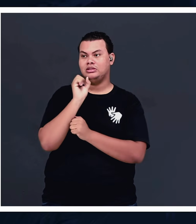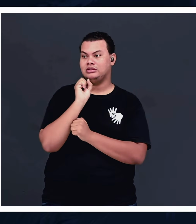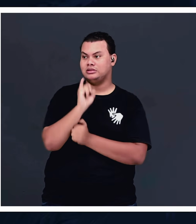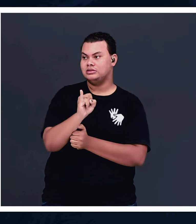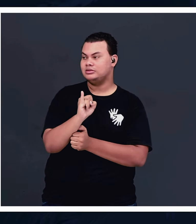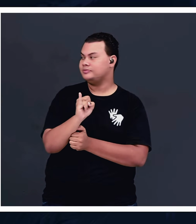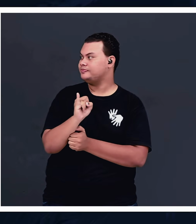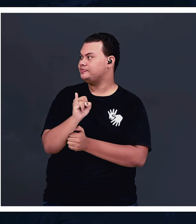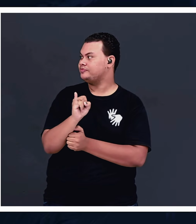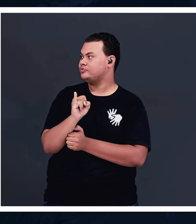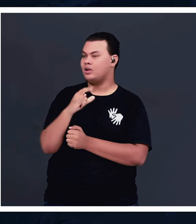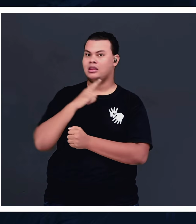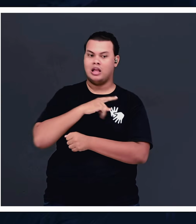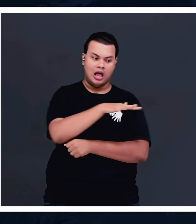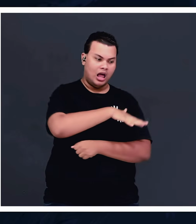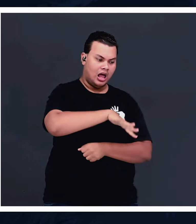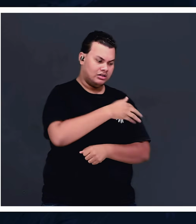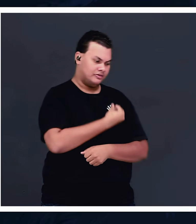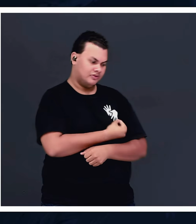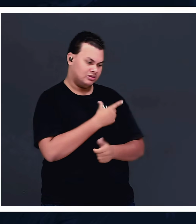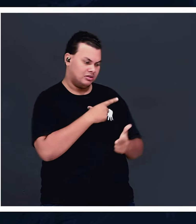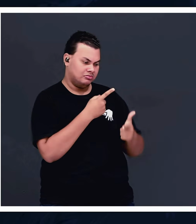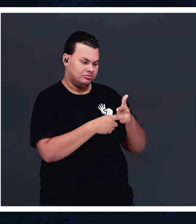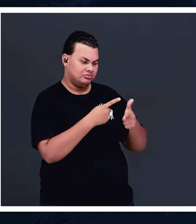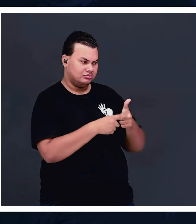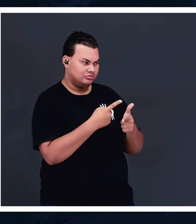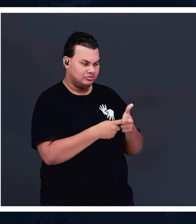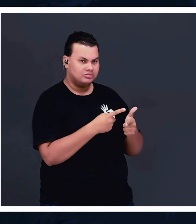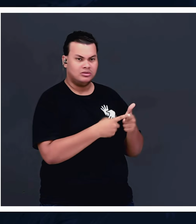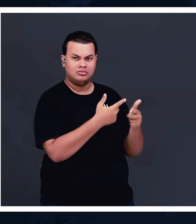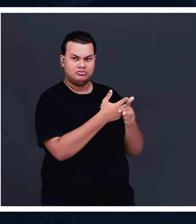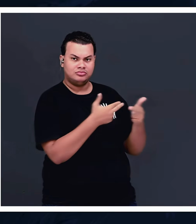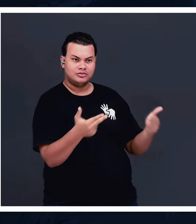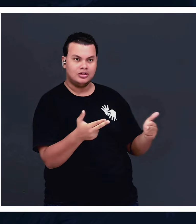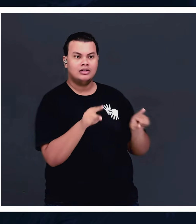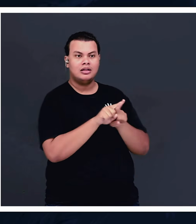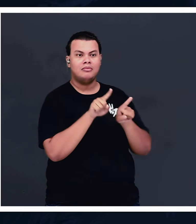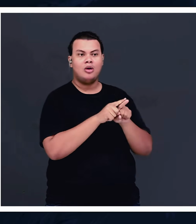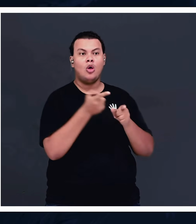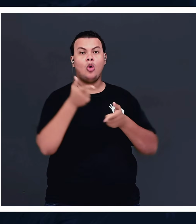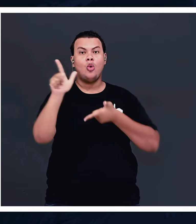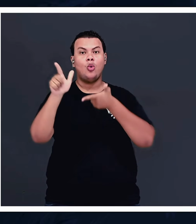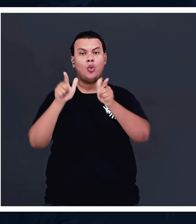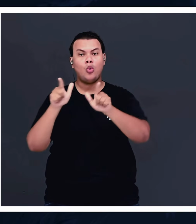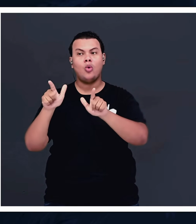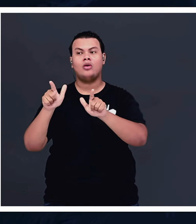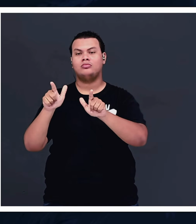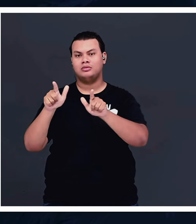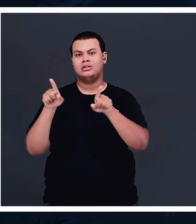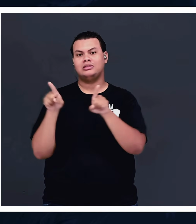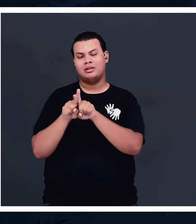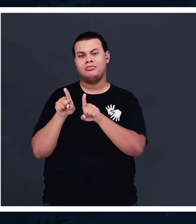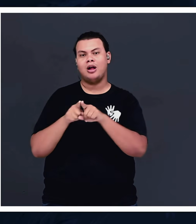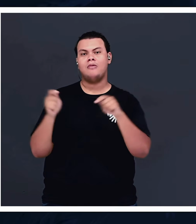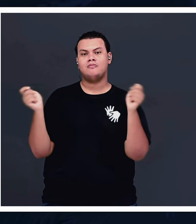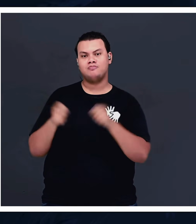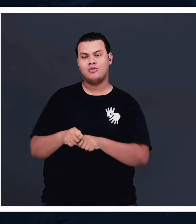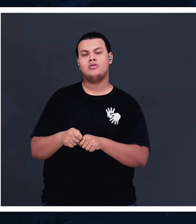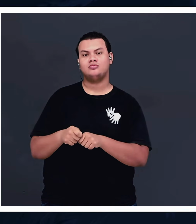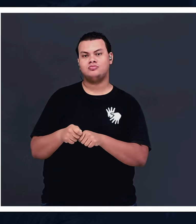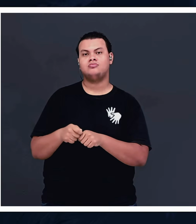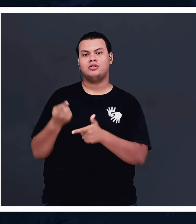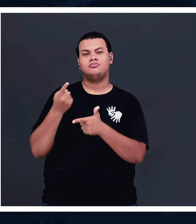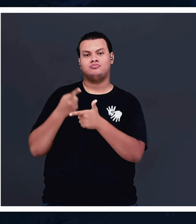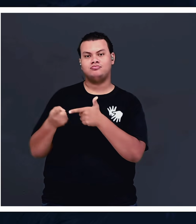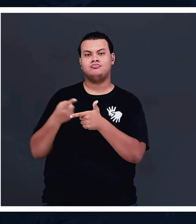Quando uma área da nossa vida é afetada, fatalmente a outra também, com mais ou menos intensidade, de